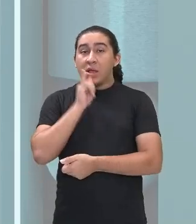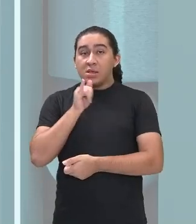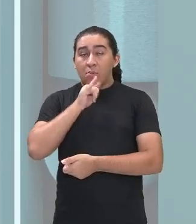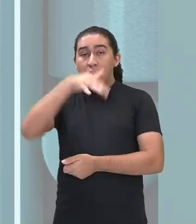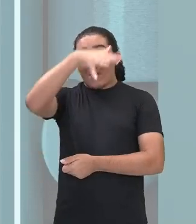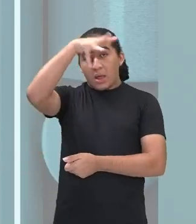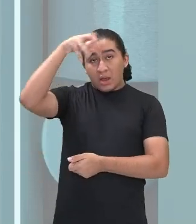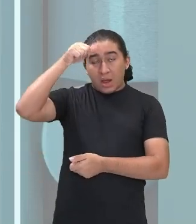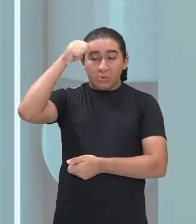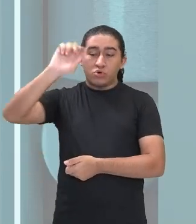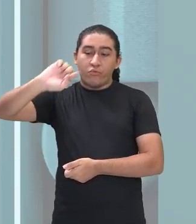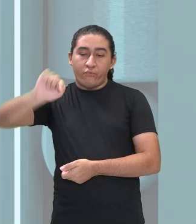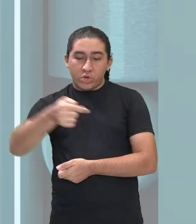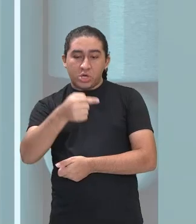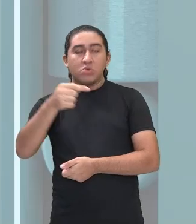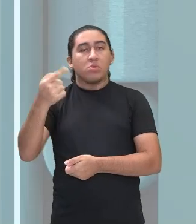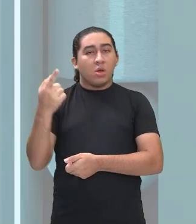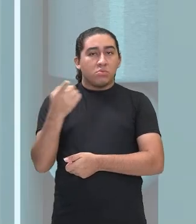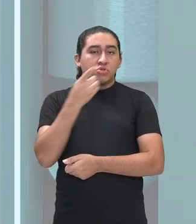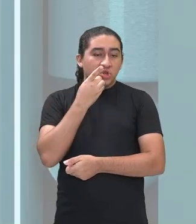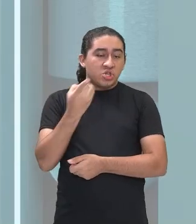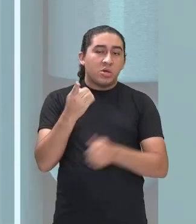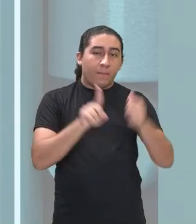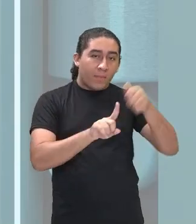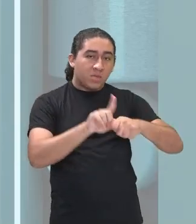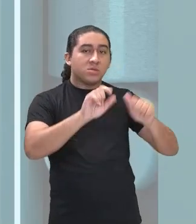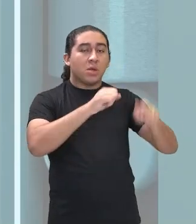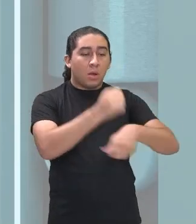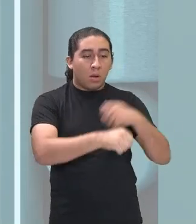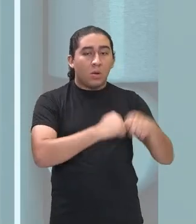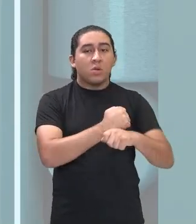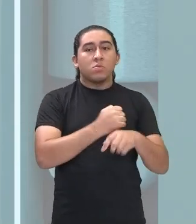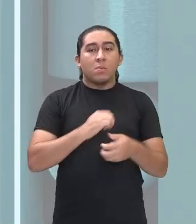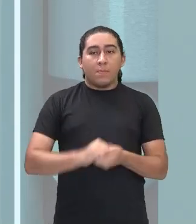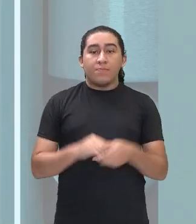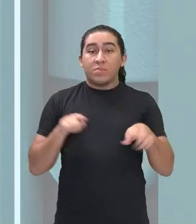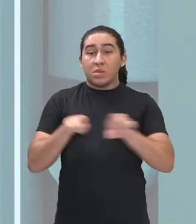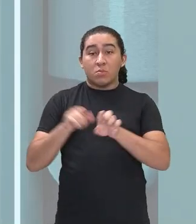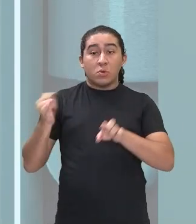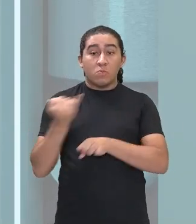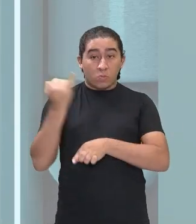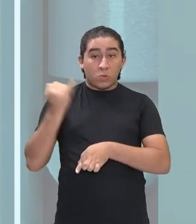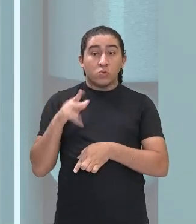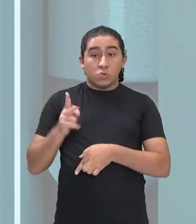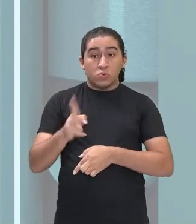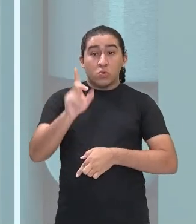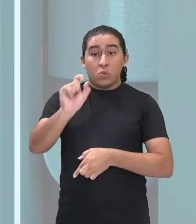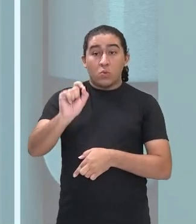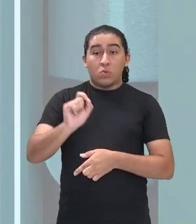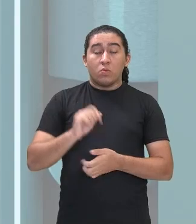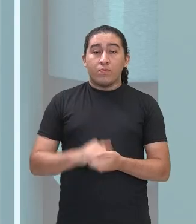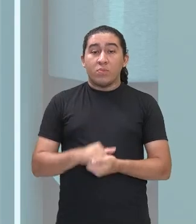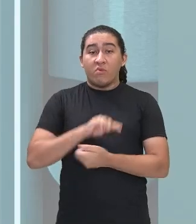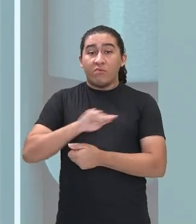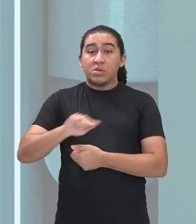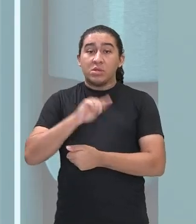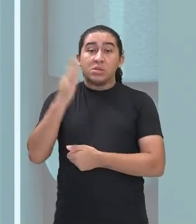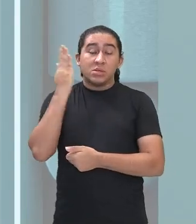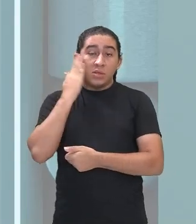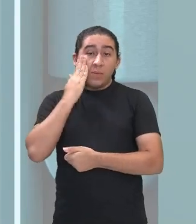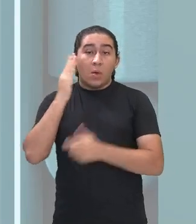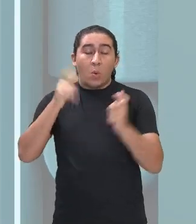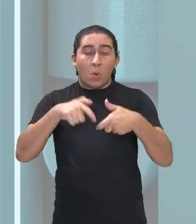Manaus, vírgula, e as datas. E mais importante ainda é você saber